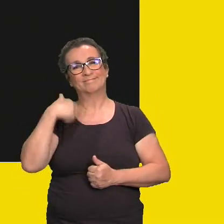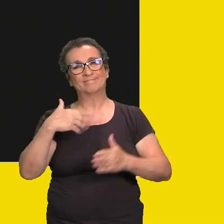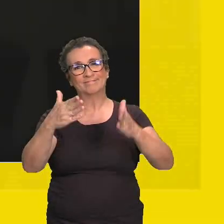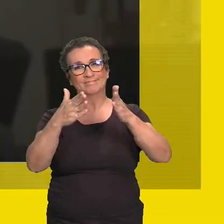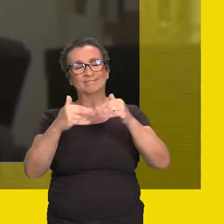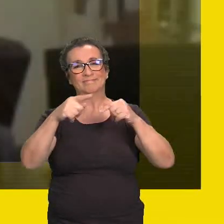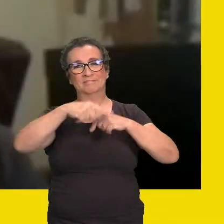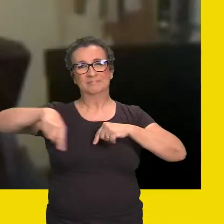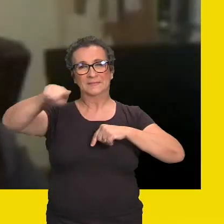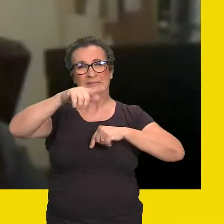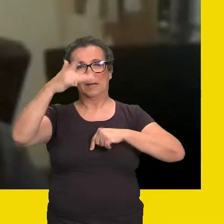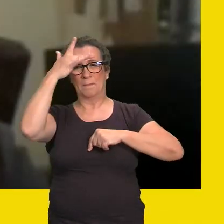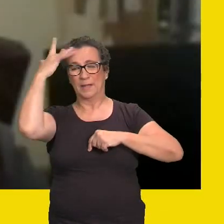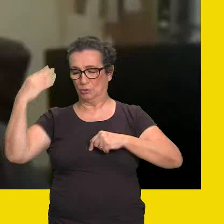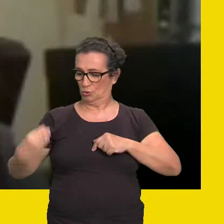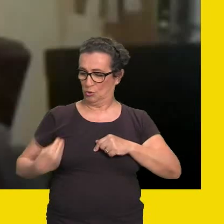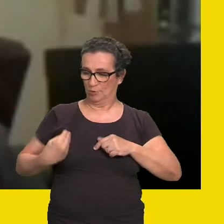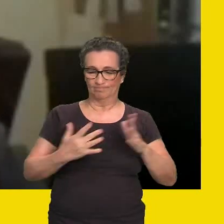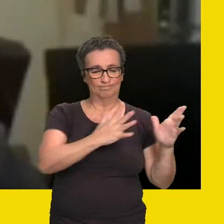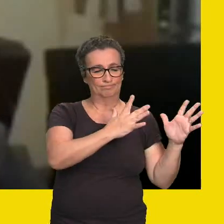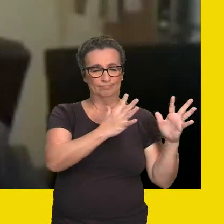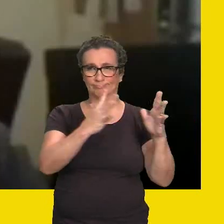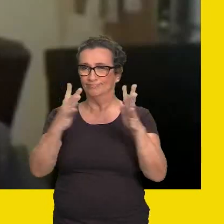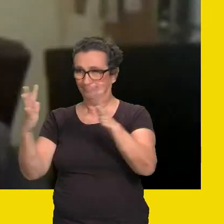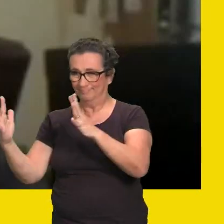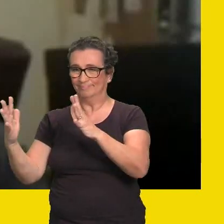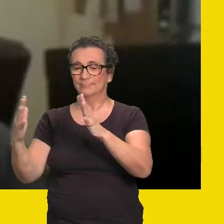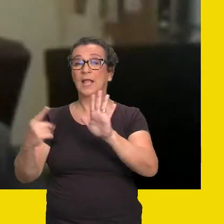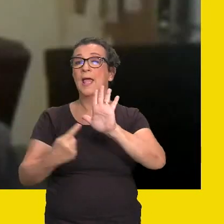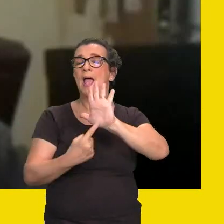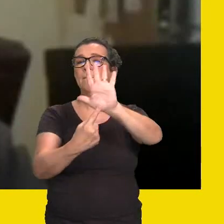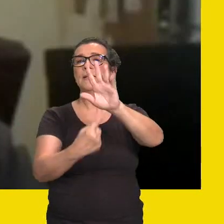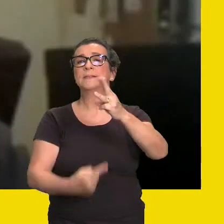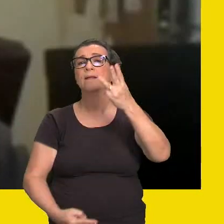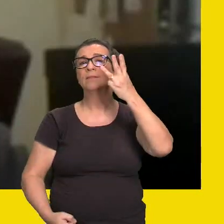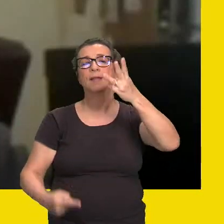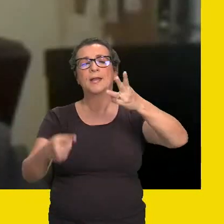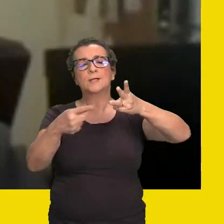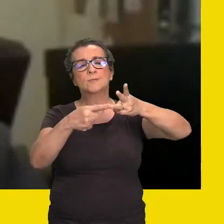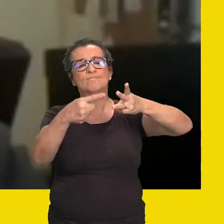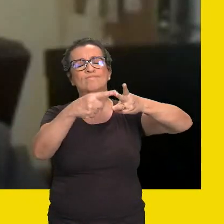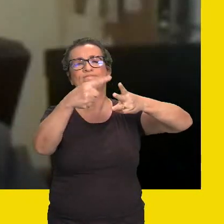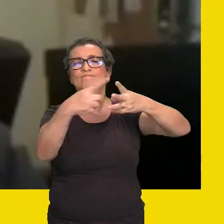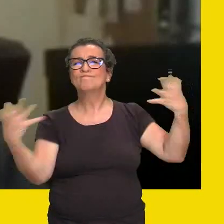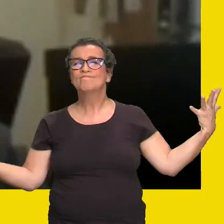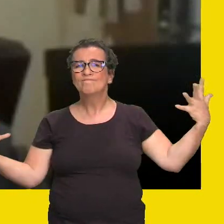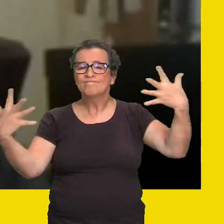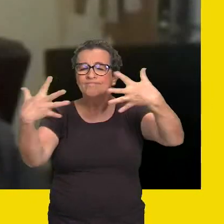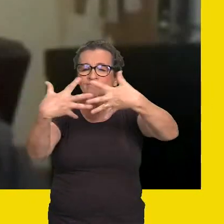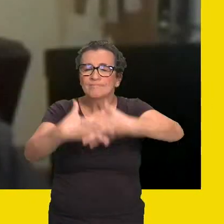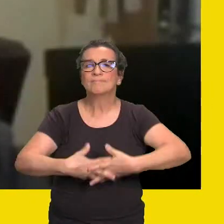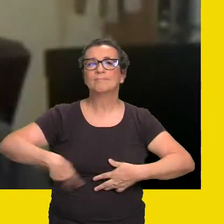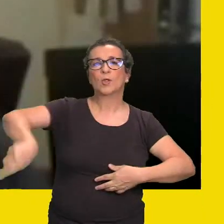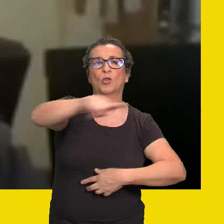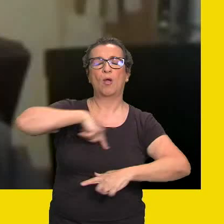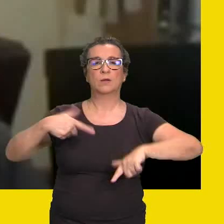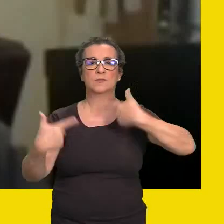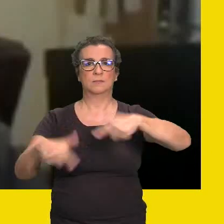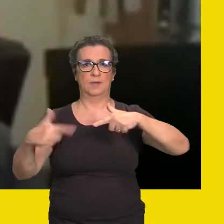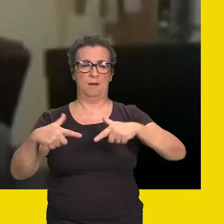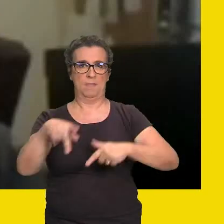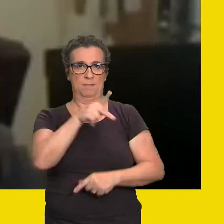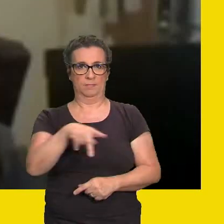pelo Diego, nós trazemos para a nossa conversa três elementos que permeiam a nossa ação docente para nós pensarmos